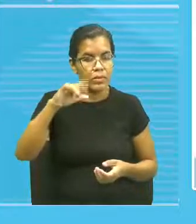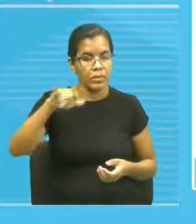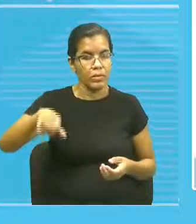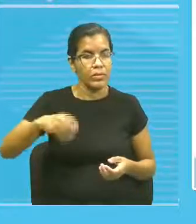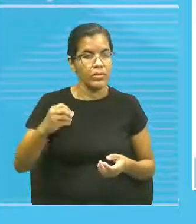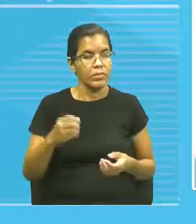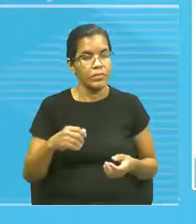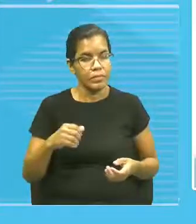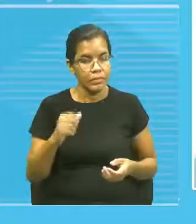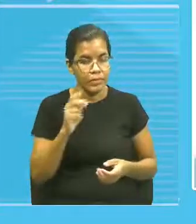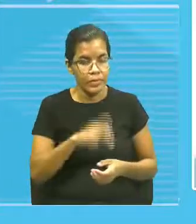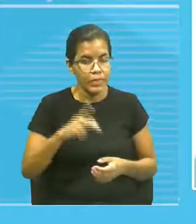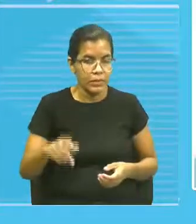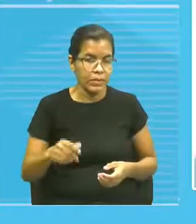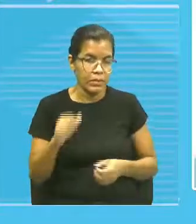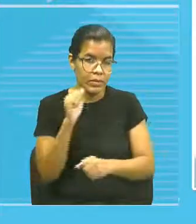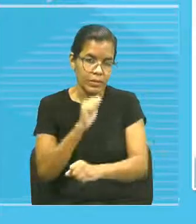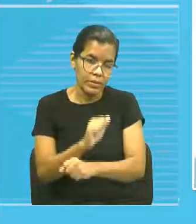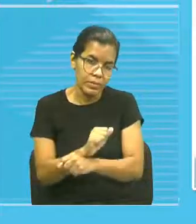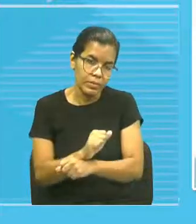Eu vou esperar.